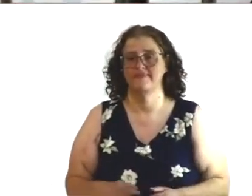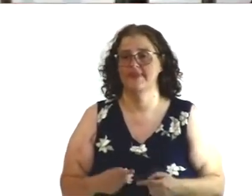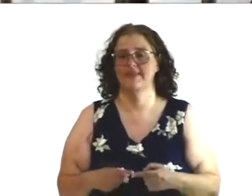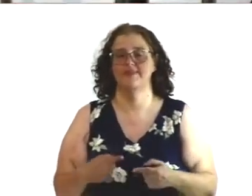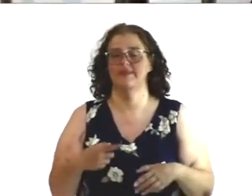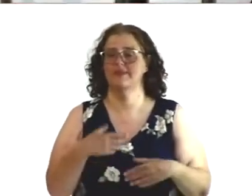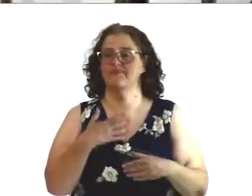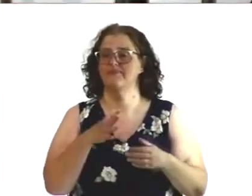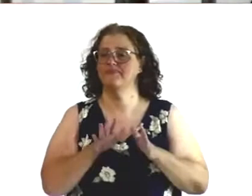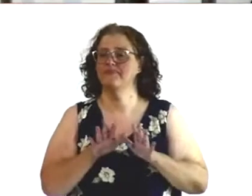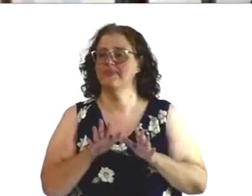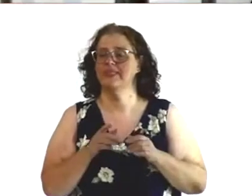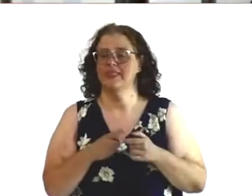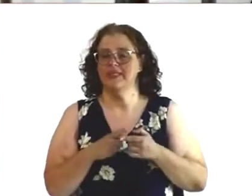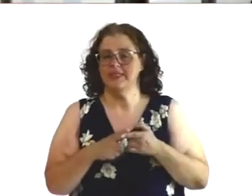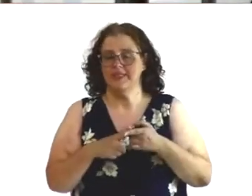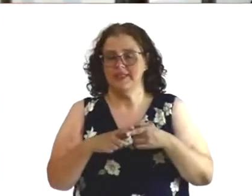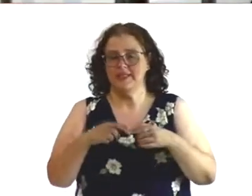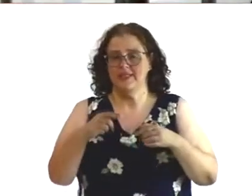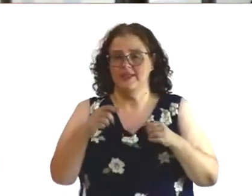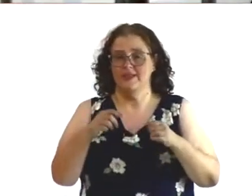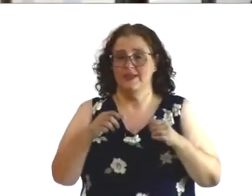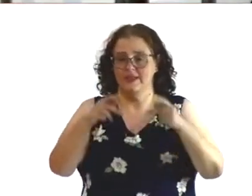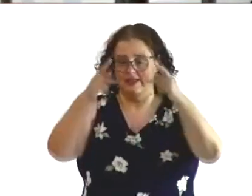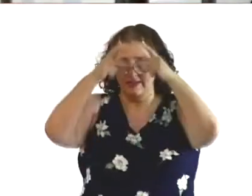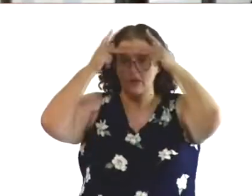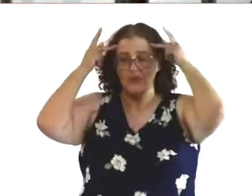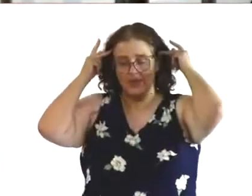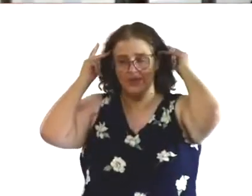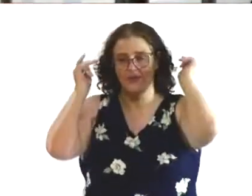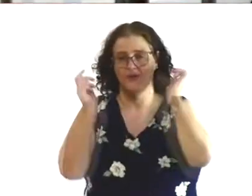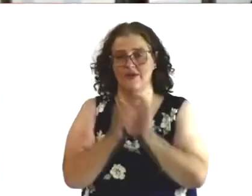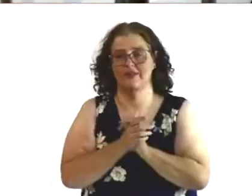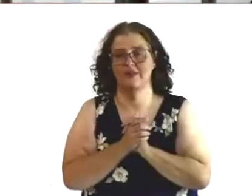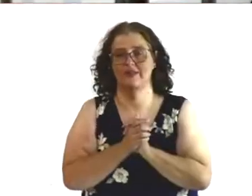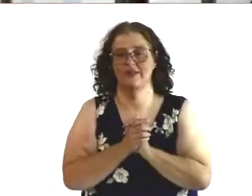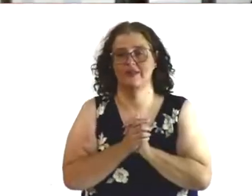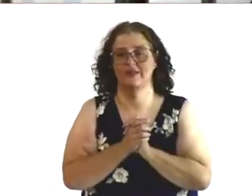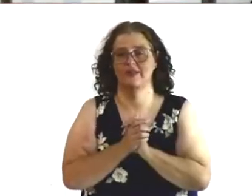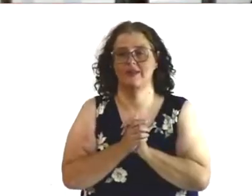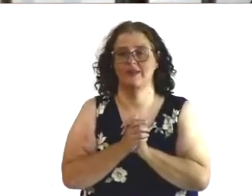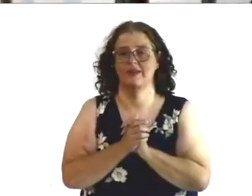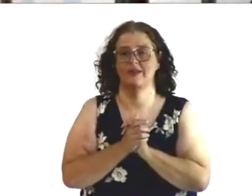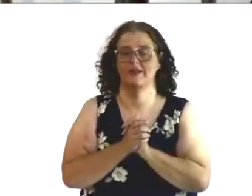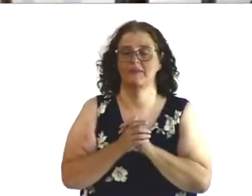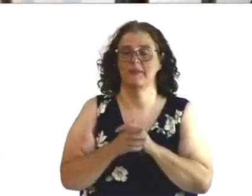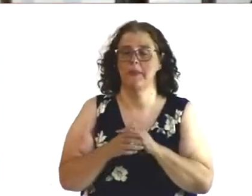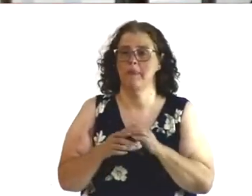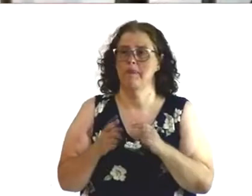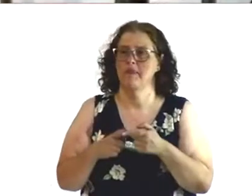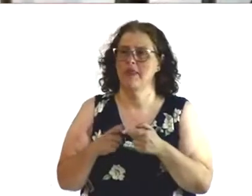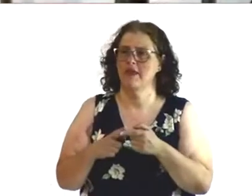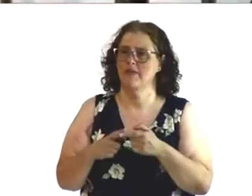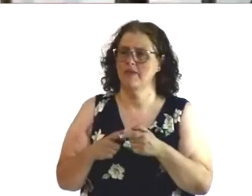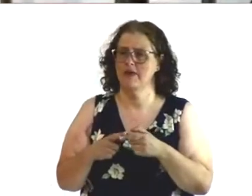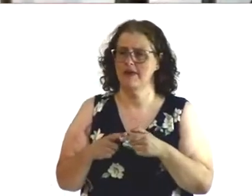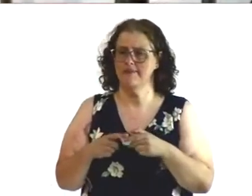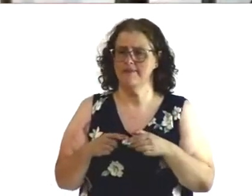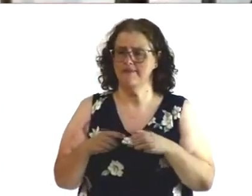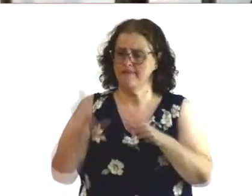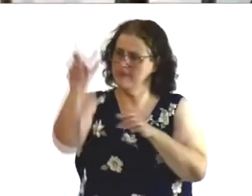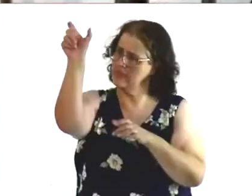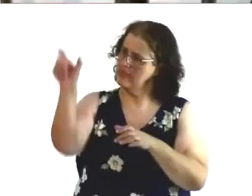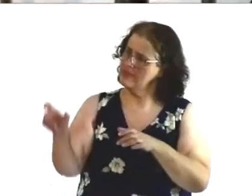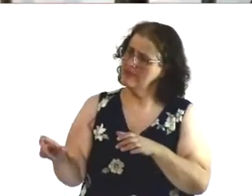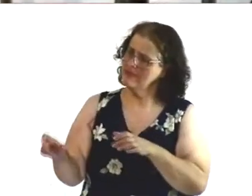figura de Herodes é uma figura muito interessante, vocês se lembram que foi ele que construiu o templo, e demorou